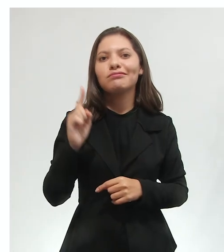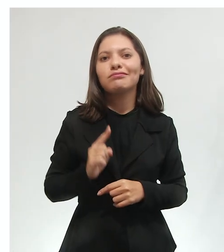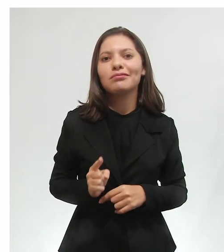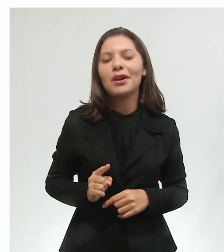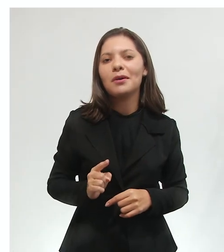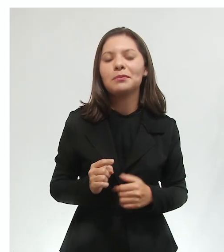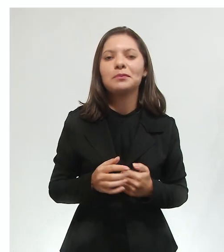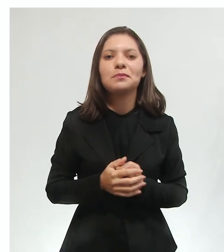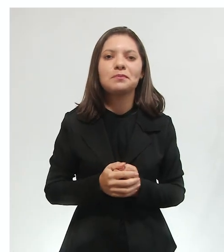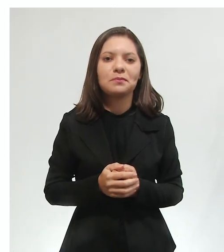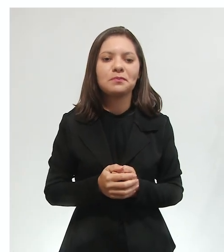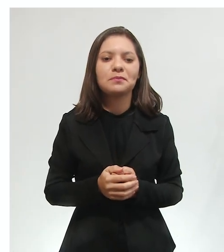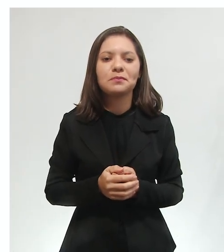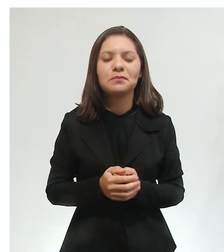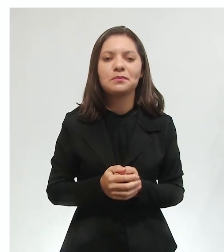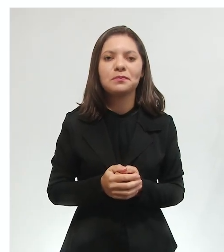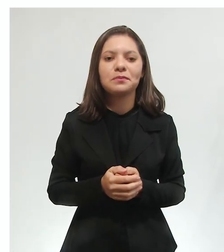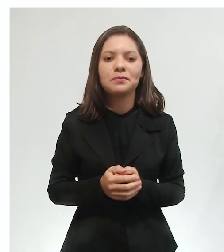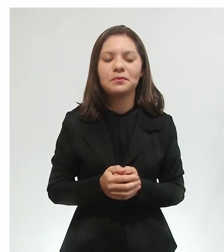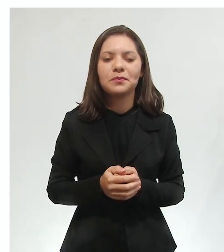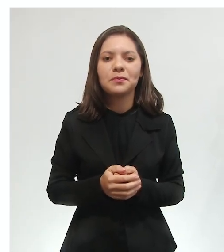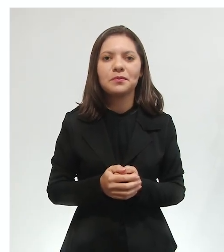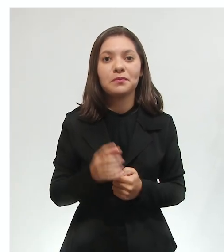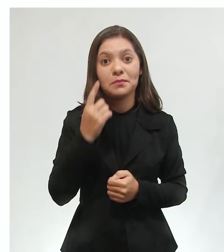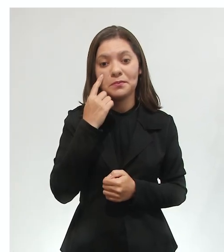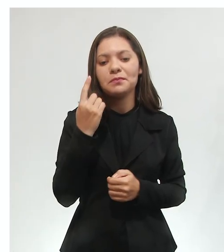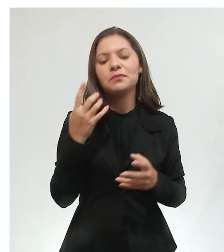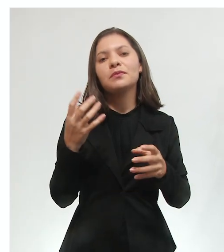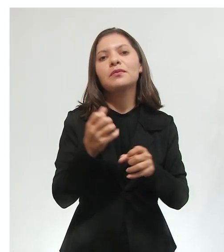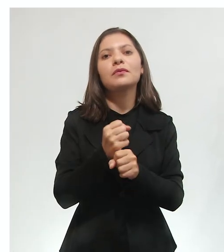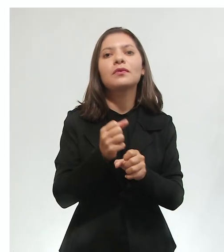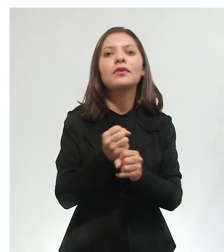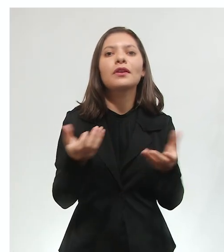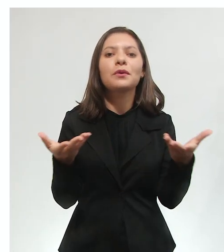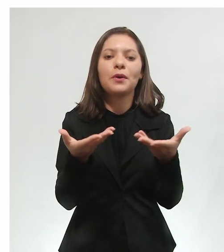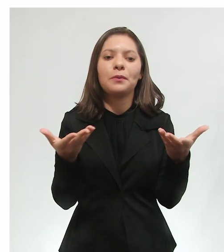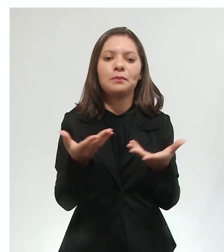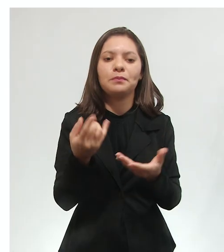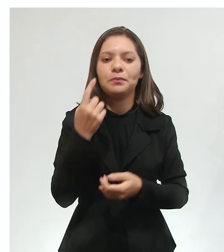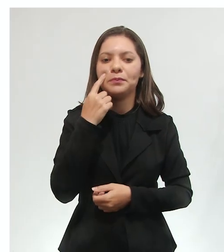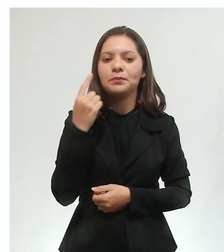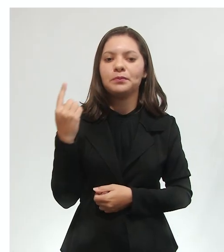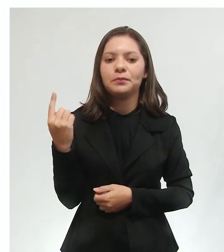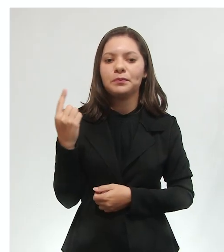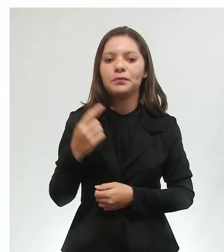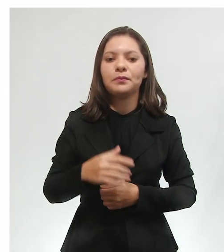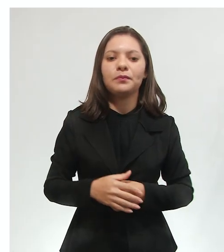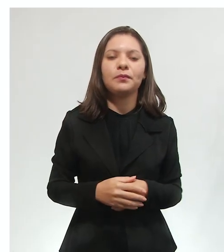conceitos pela primeira vez. Observem essa soma aqui agora, olha. 226